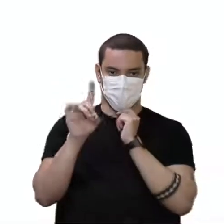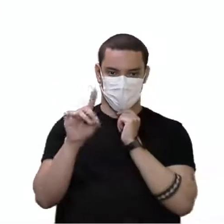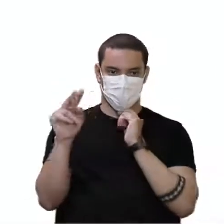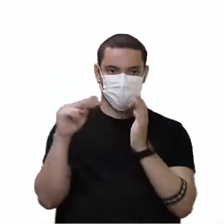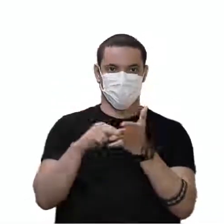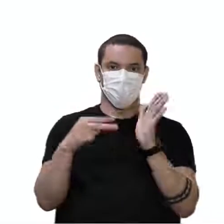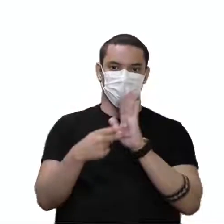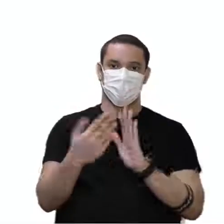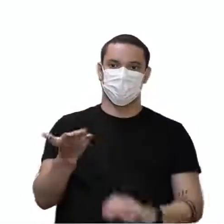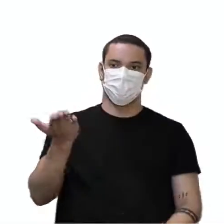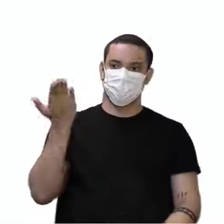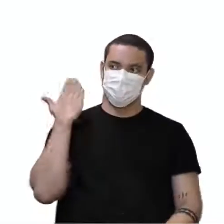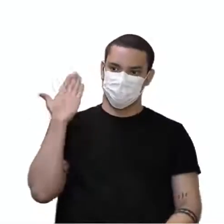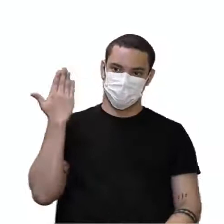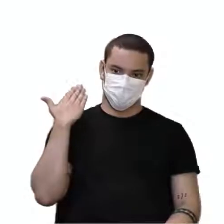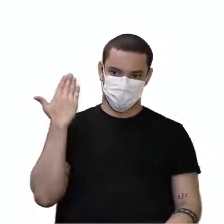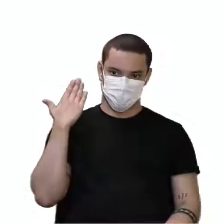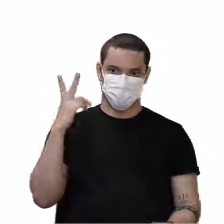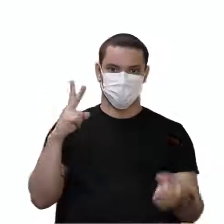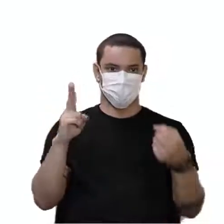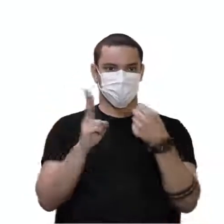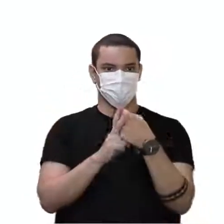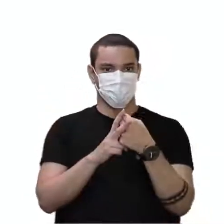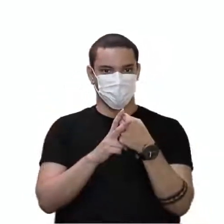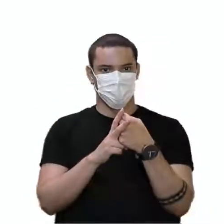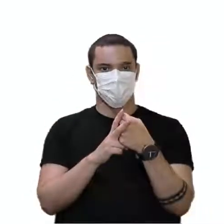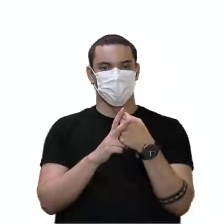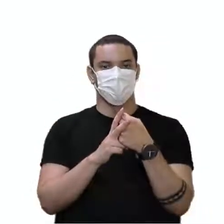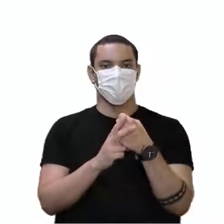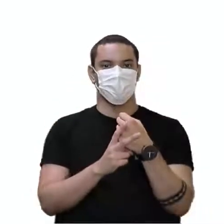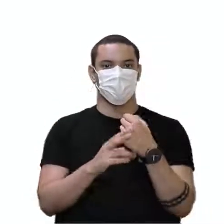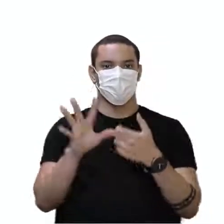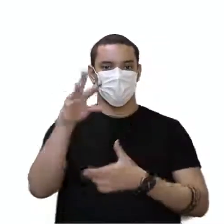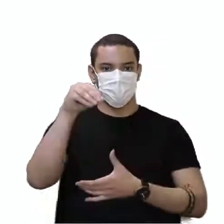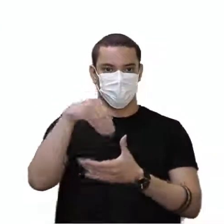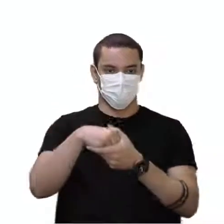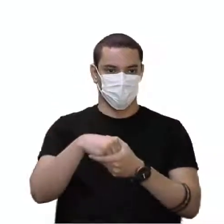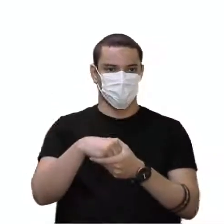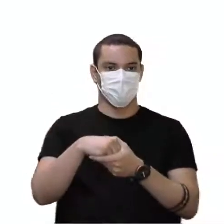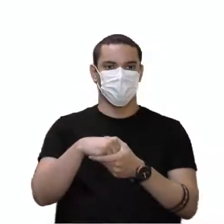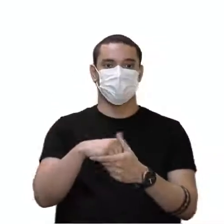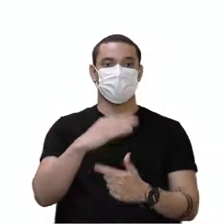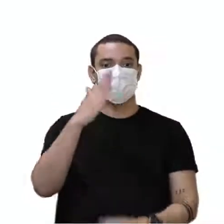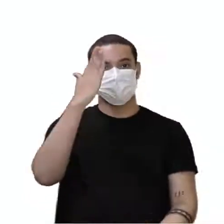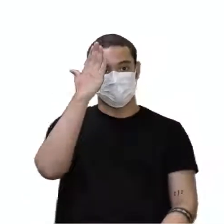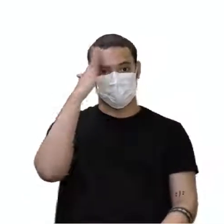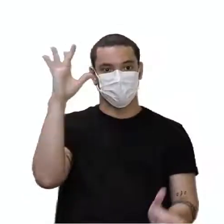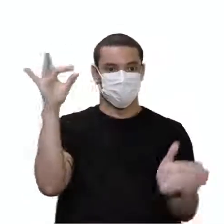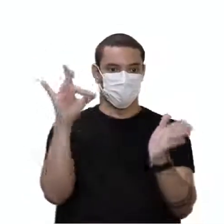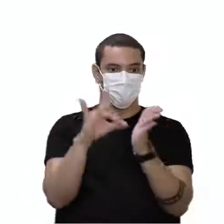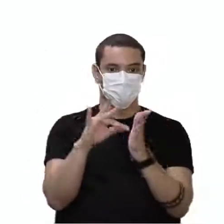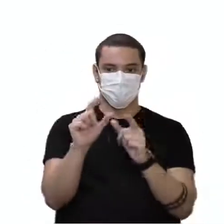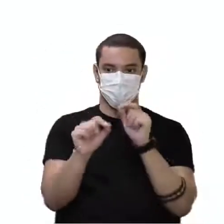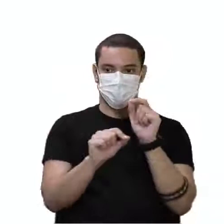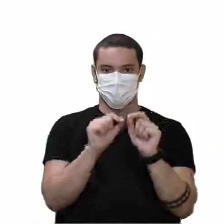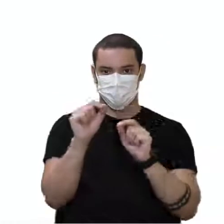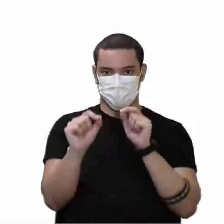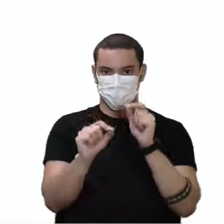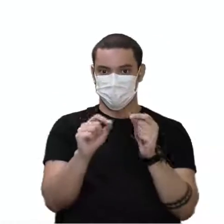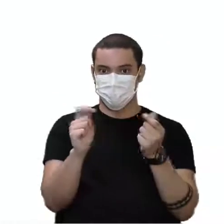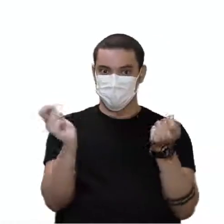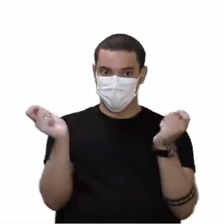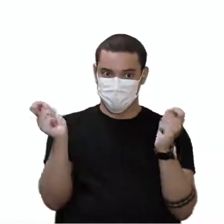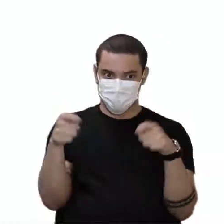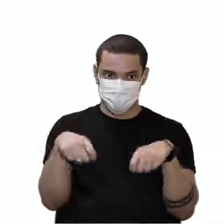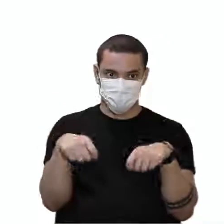é o passado do verbo to have, e aí eu sei que, na verdade, quer